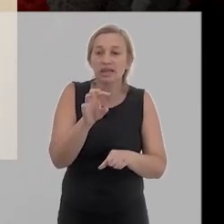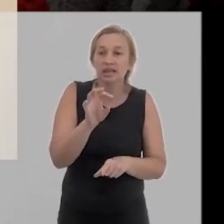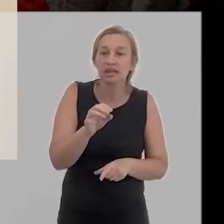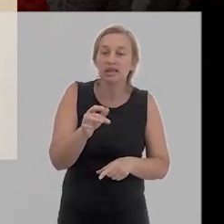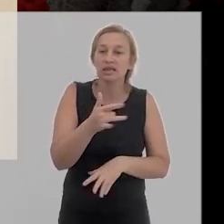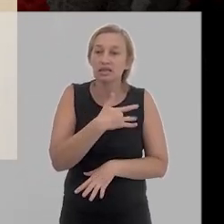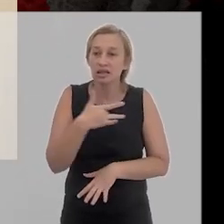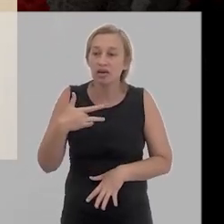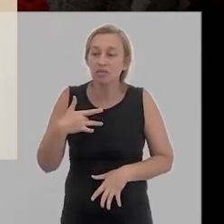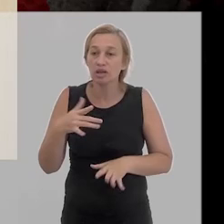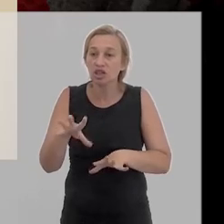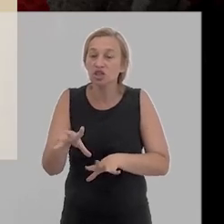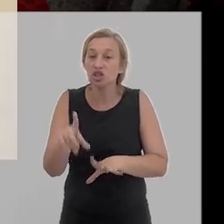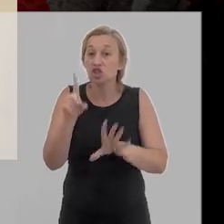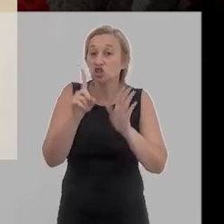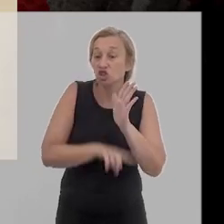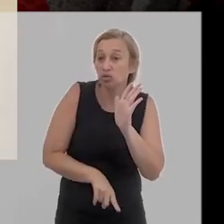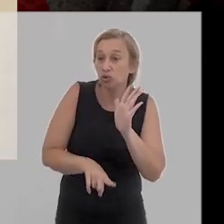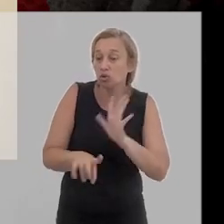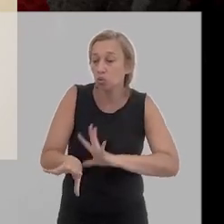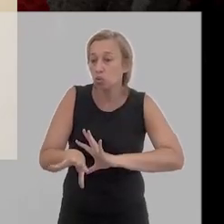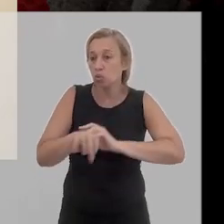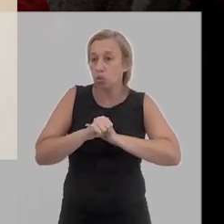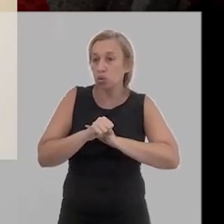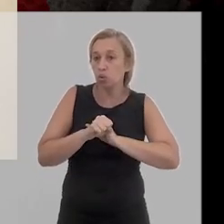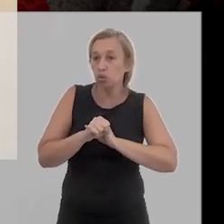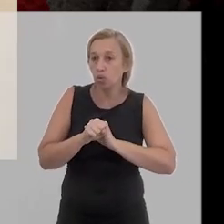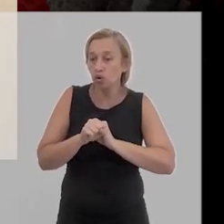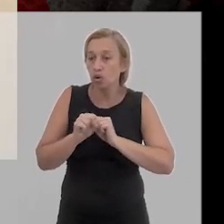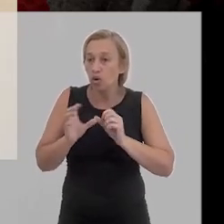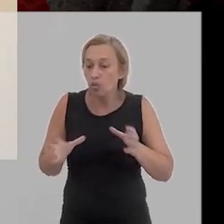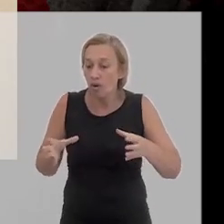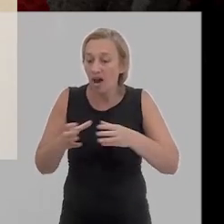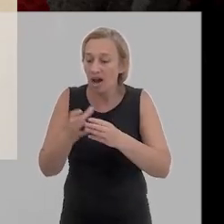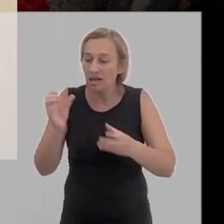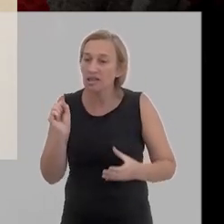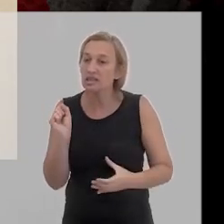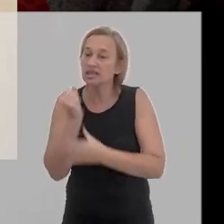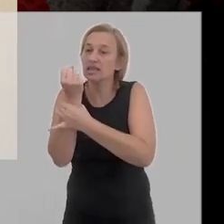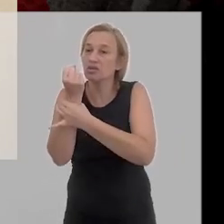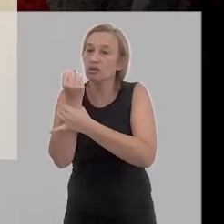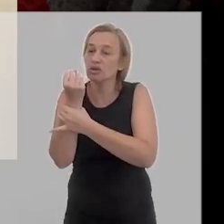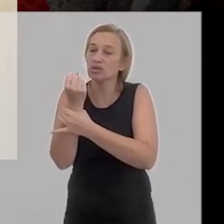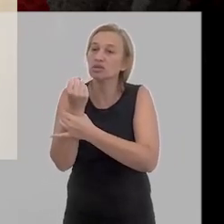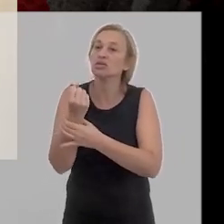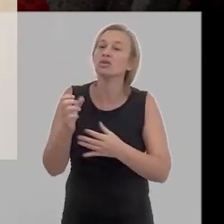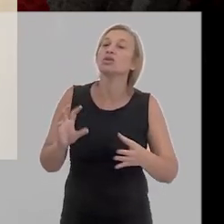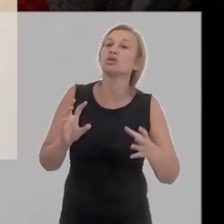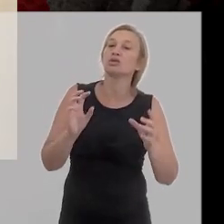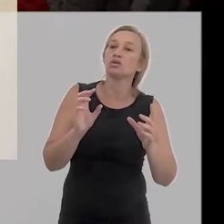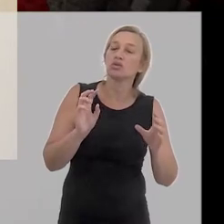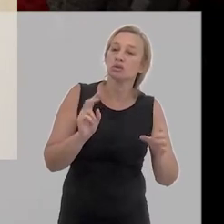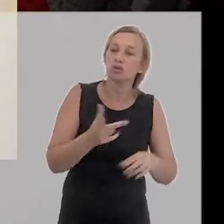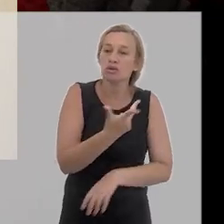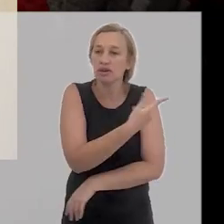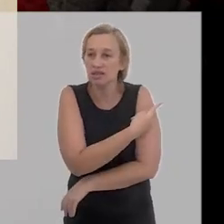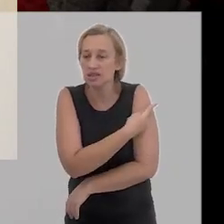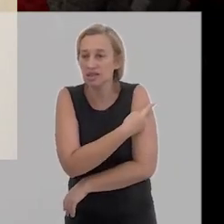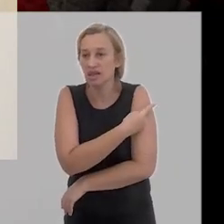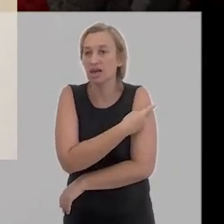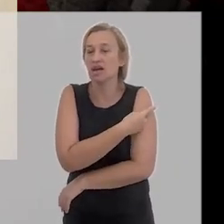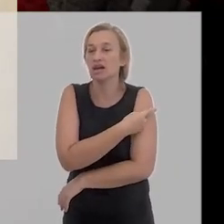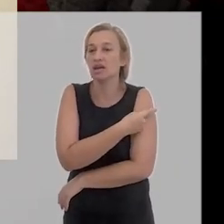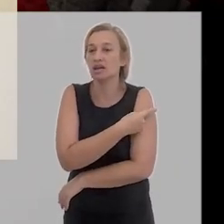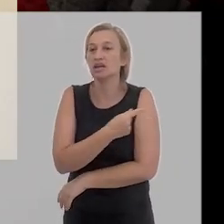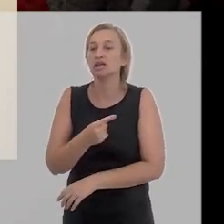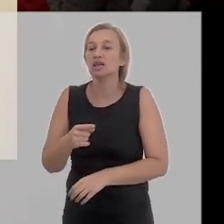epidemiológico e também sanitário, para a gente diminuir a transmissão, formar uma rede de proteção com vacinados, com